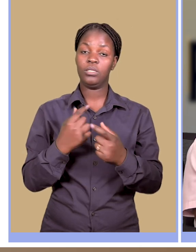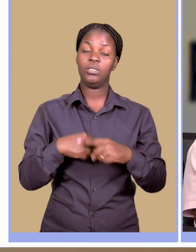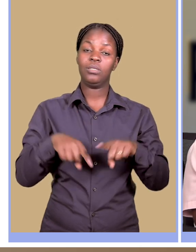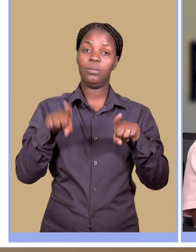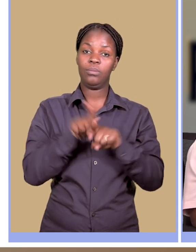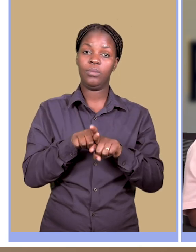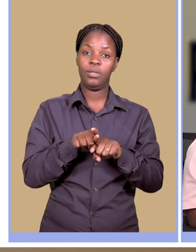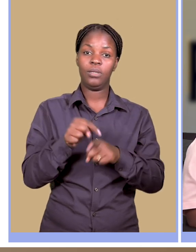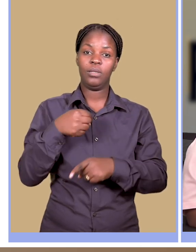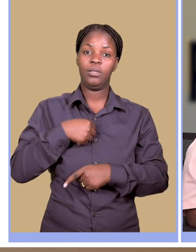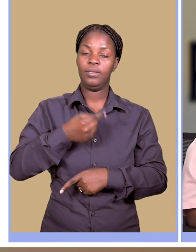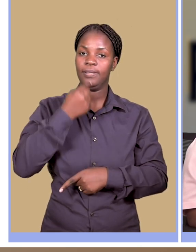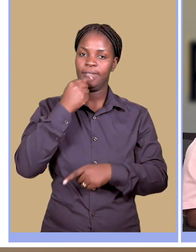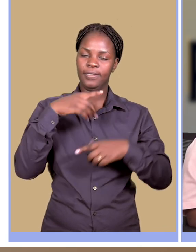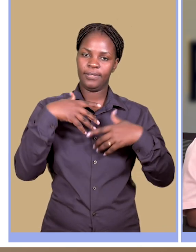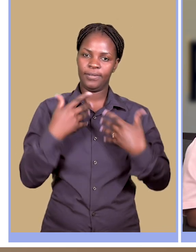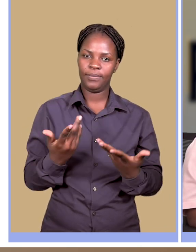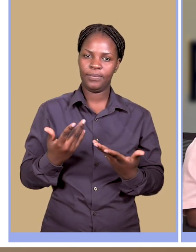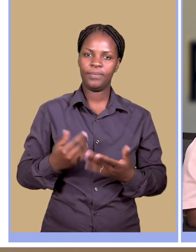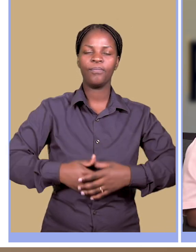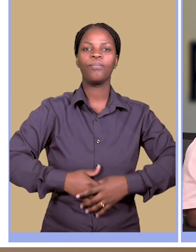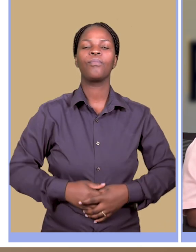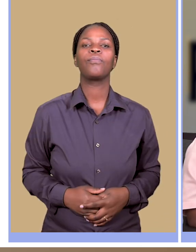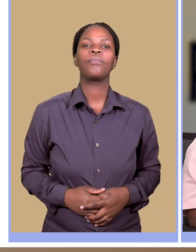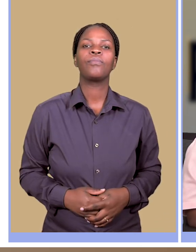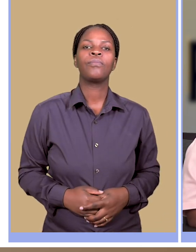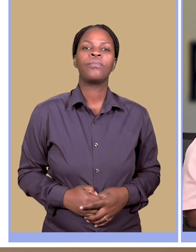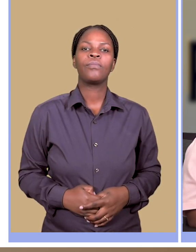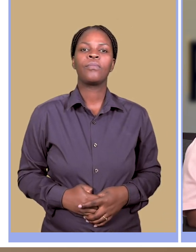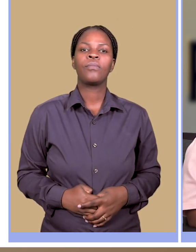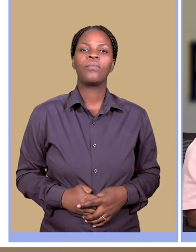nesta abordagem elitista, é recente.